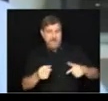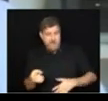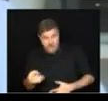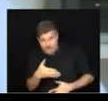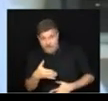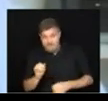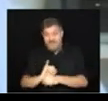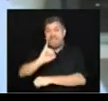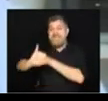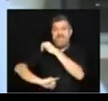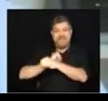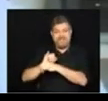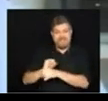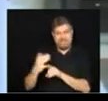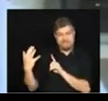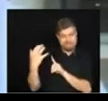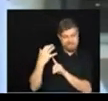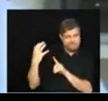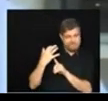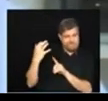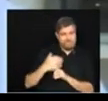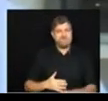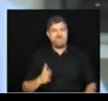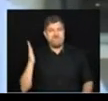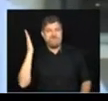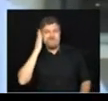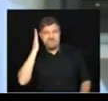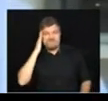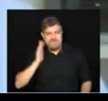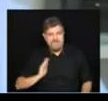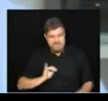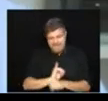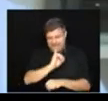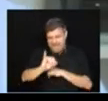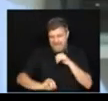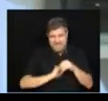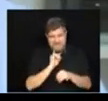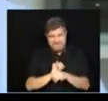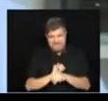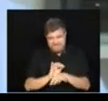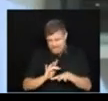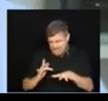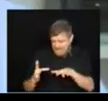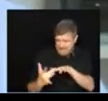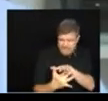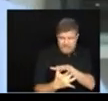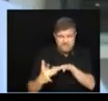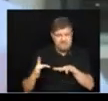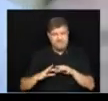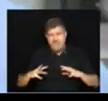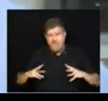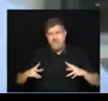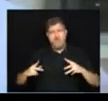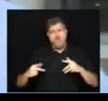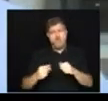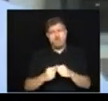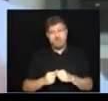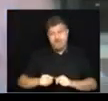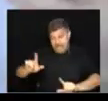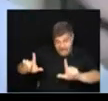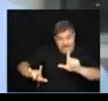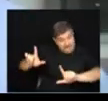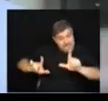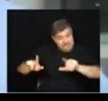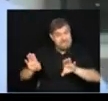internet. Claro que a internet e toda a mídia, não é? Inclusive a